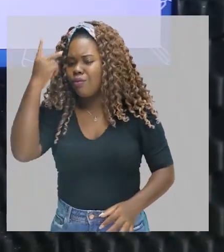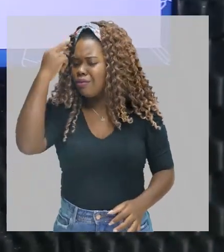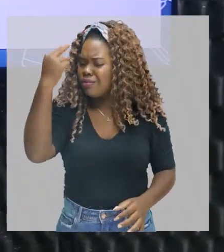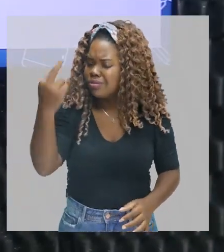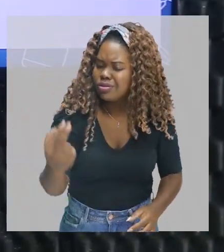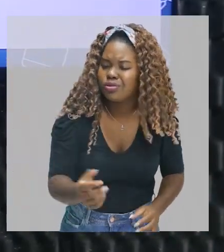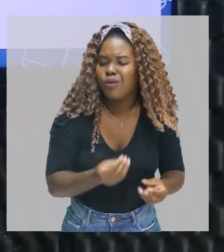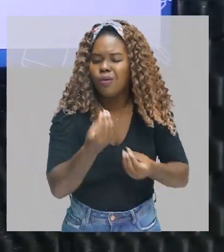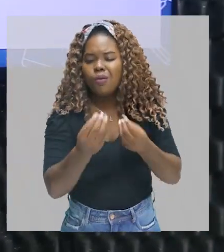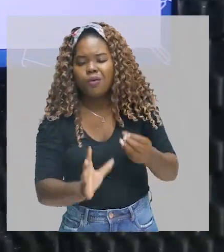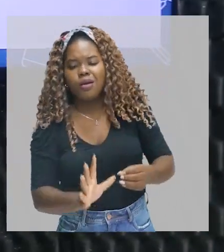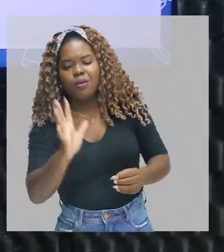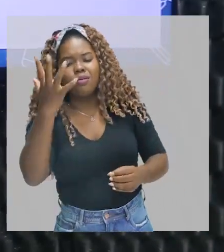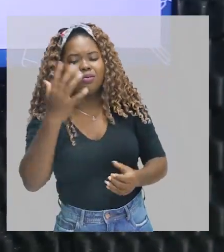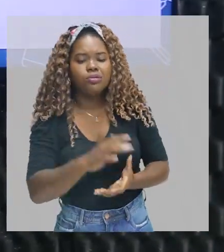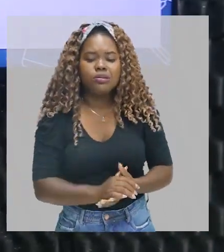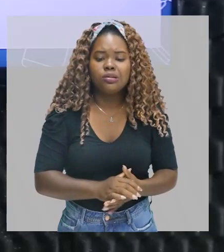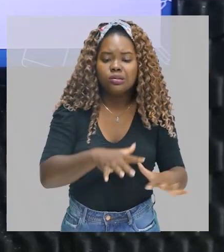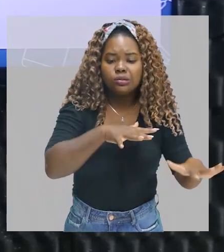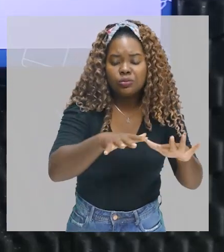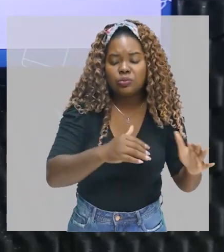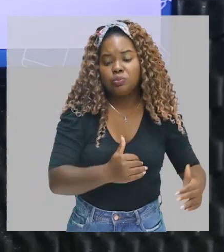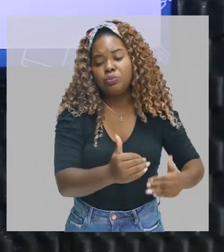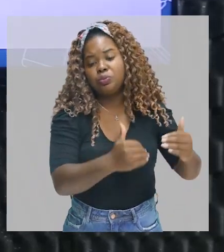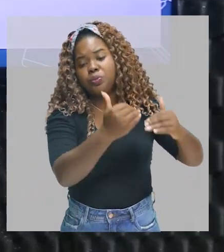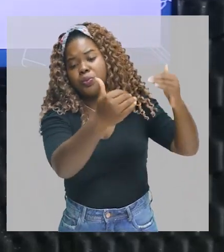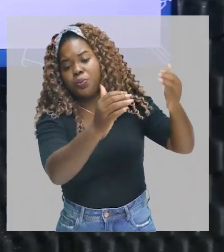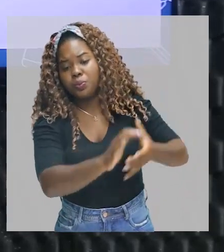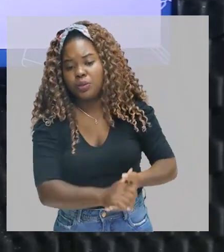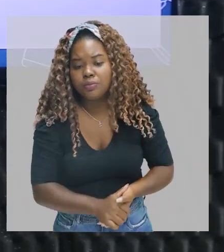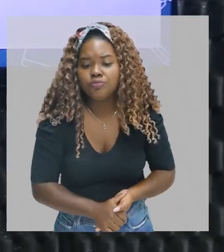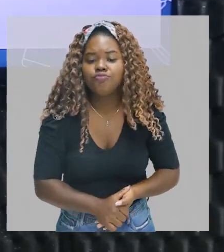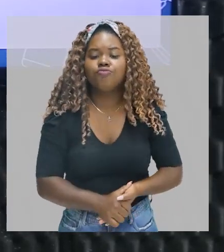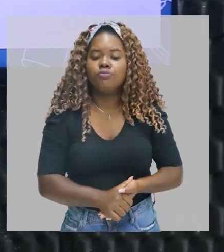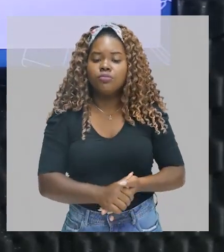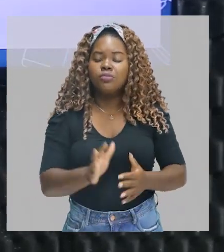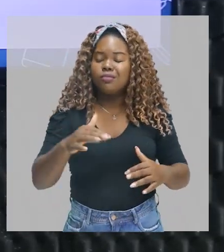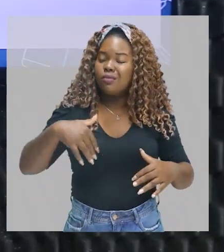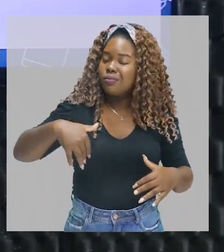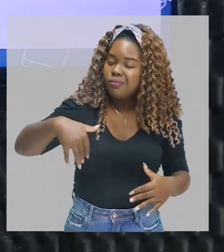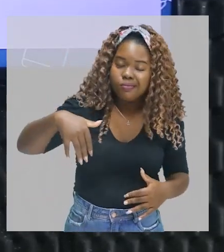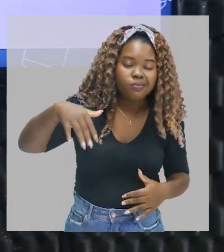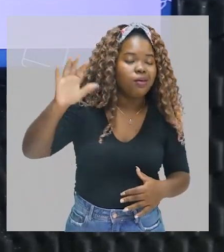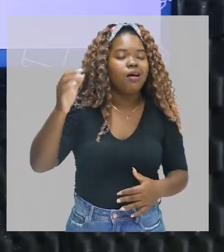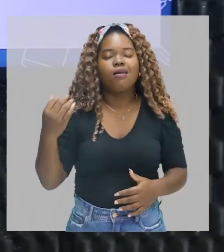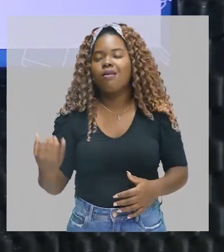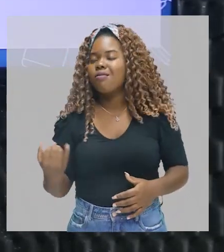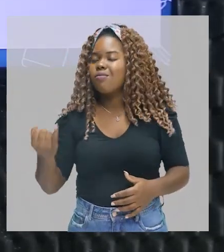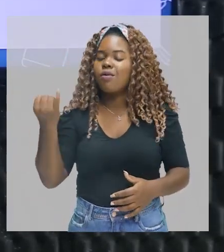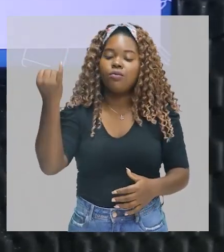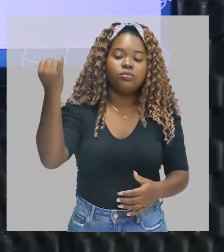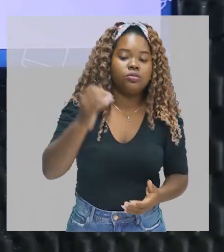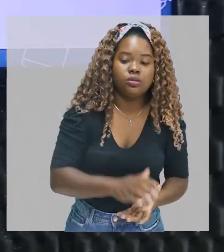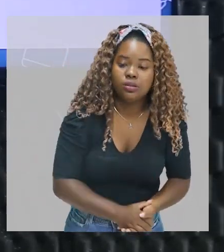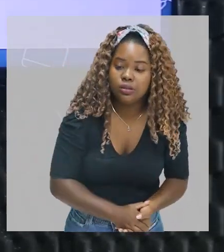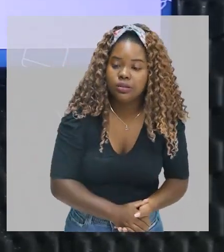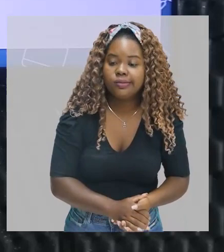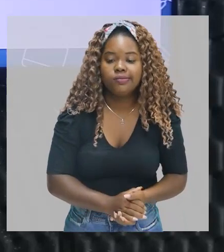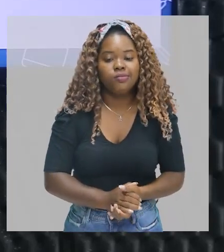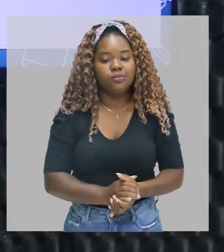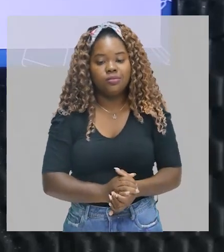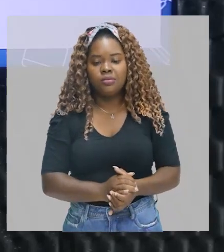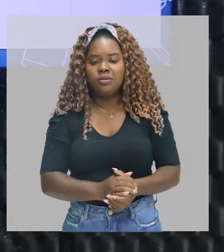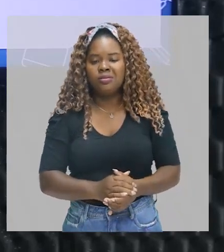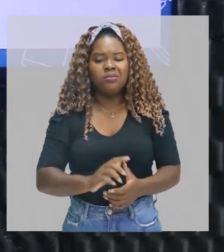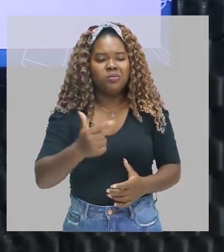cenário o qual esse movimento se desenvolve, tá bom? Então, ele é um dos mais importantes, não é o mais importante, não existe